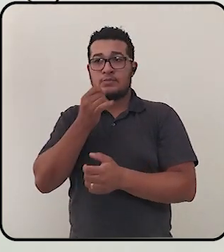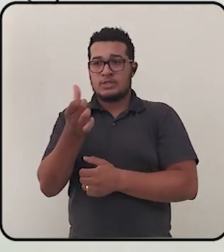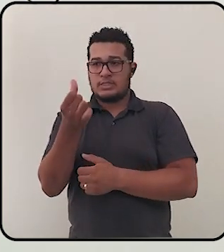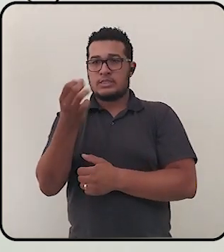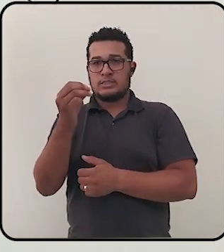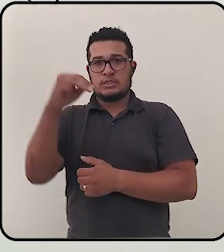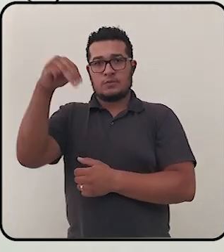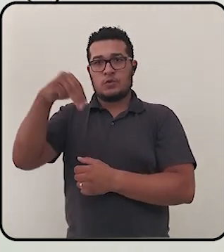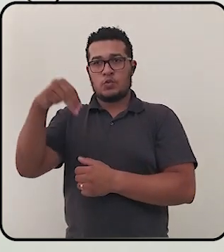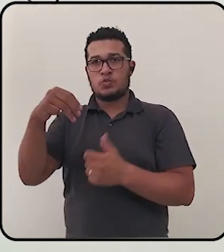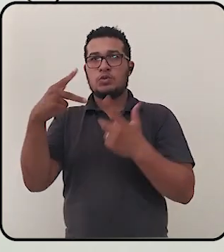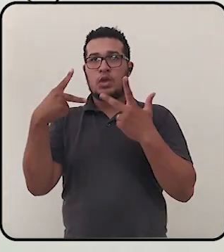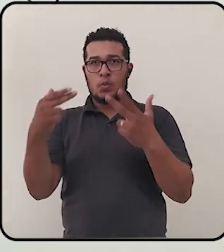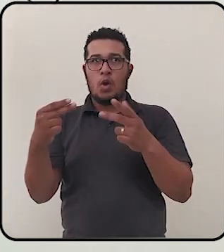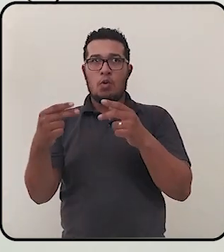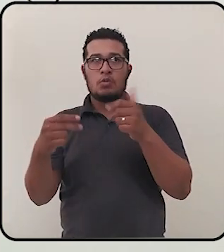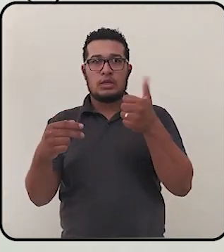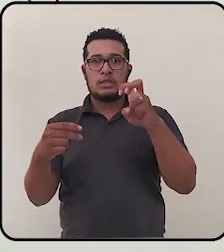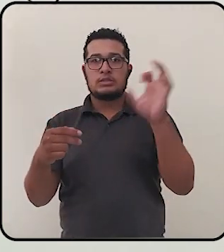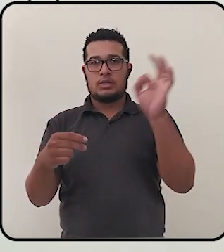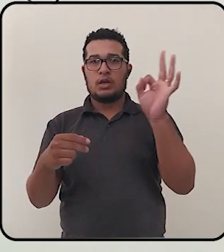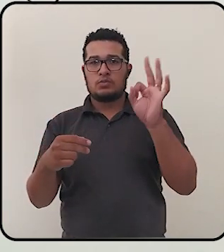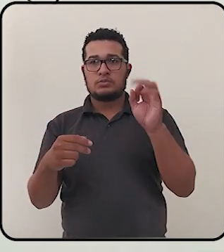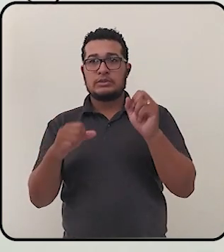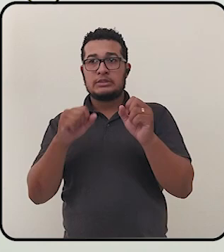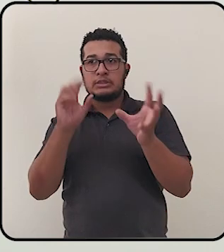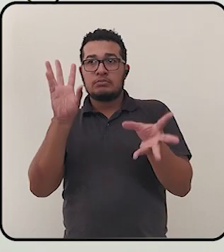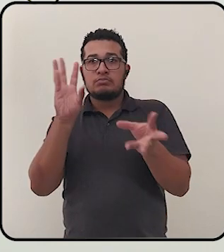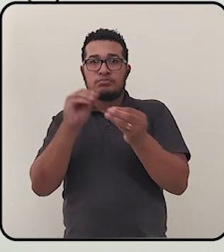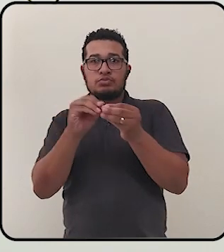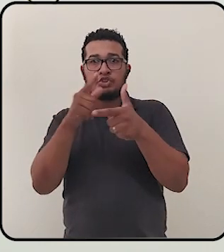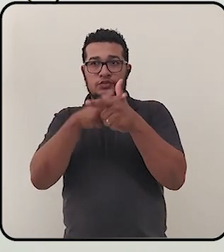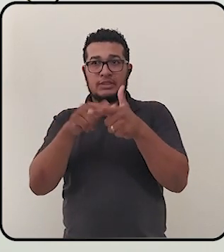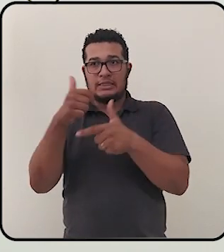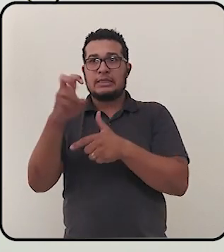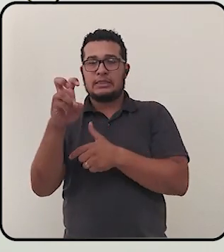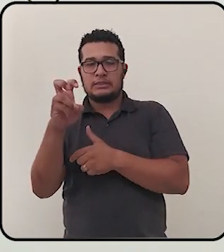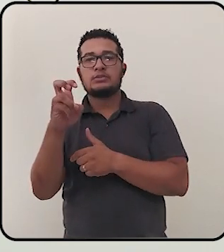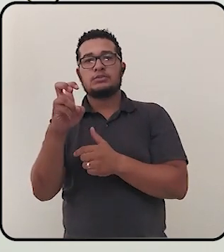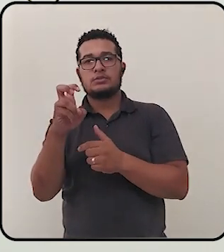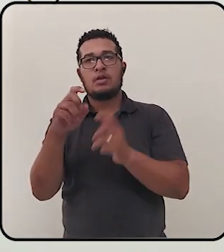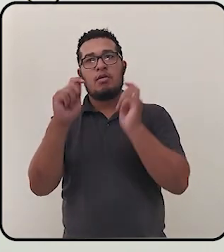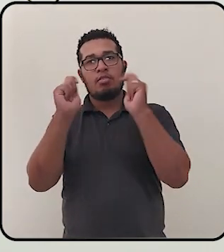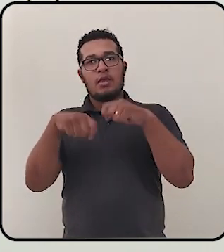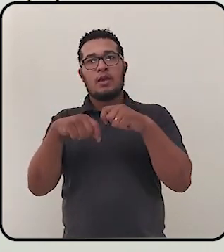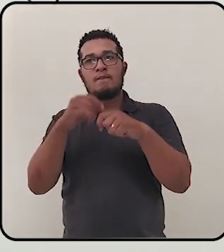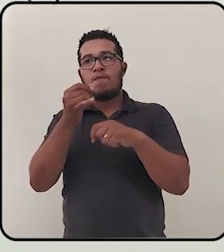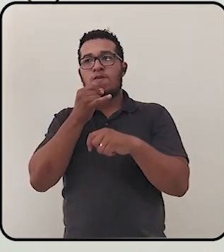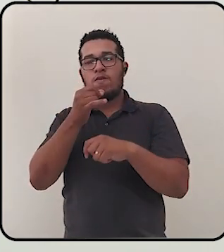eu posso simplificar isso. 60 minutos igual a 15 graus. Se eu